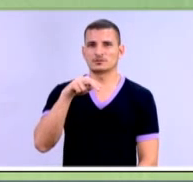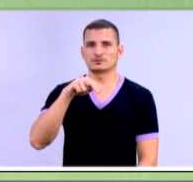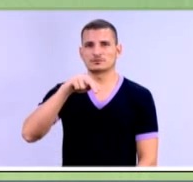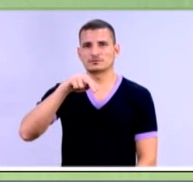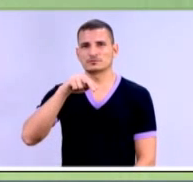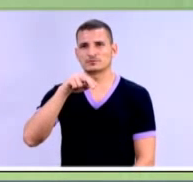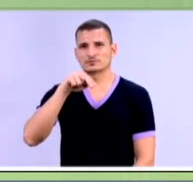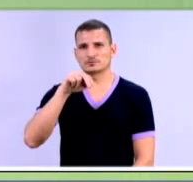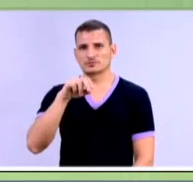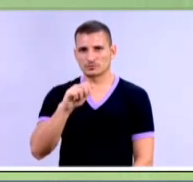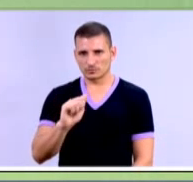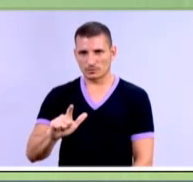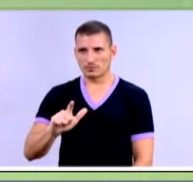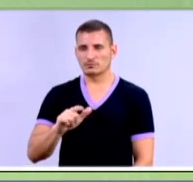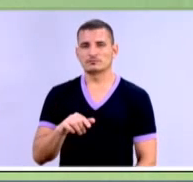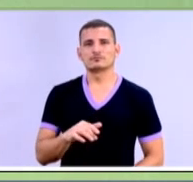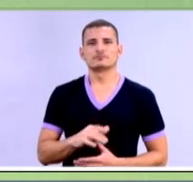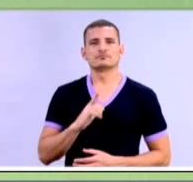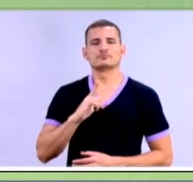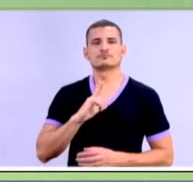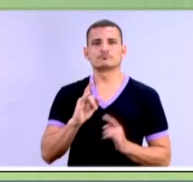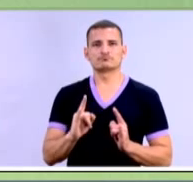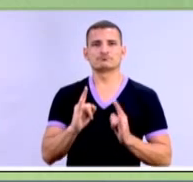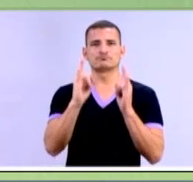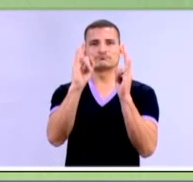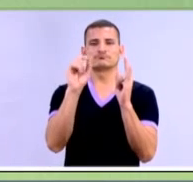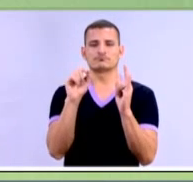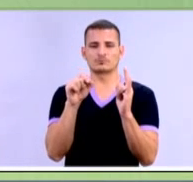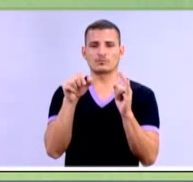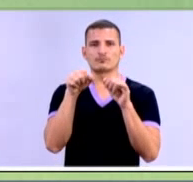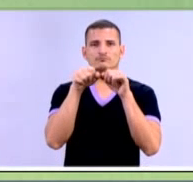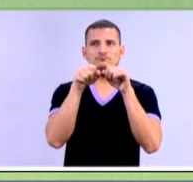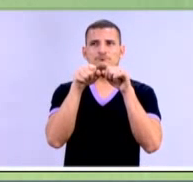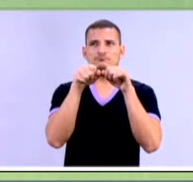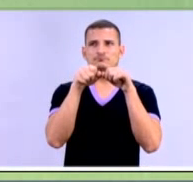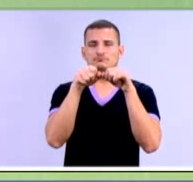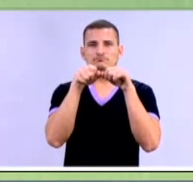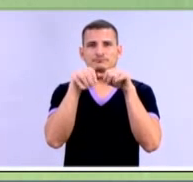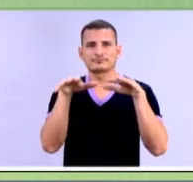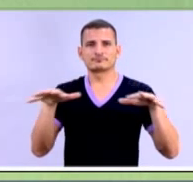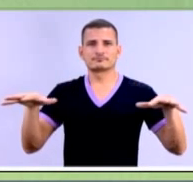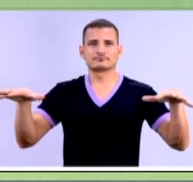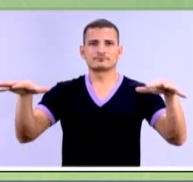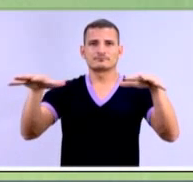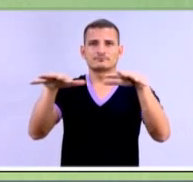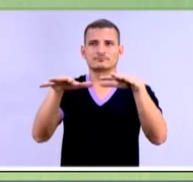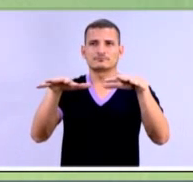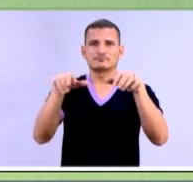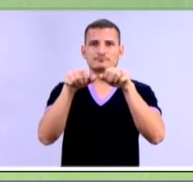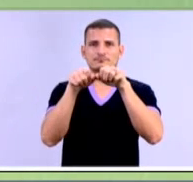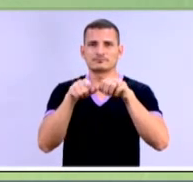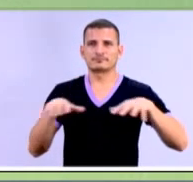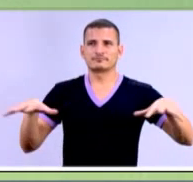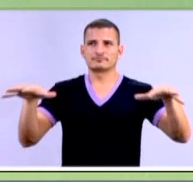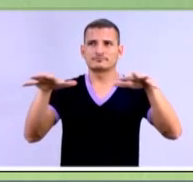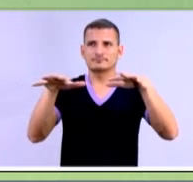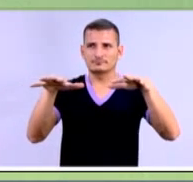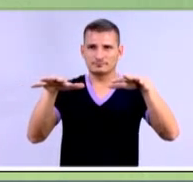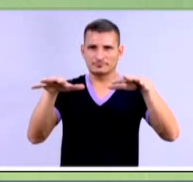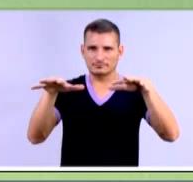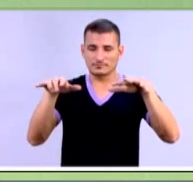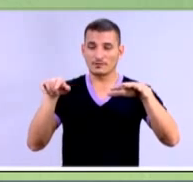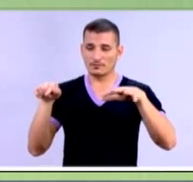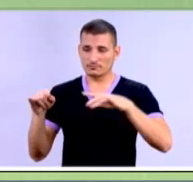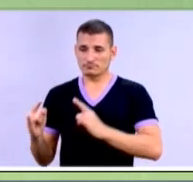aqui um prédio fazendo a transmissão em todos os sentidos à sua volta. E a gente tem prédios vizinhos